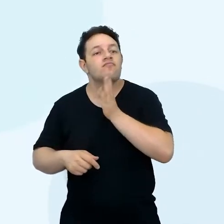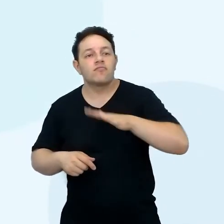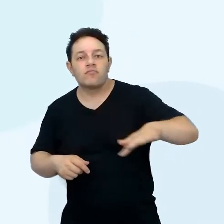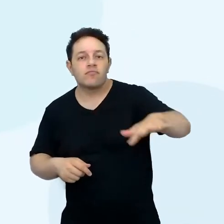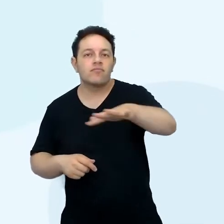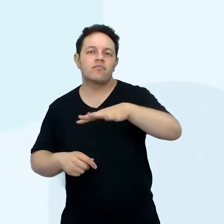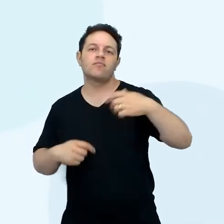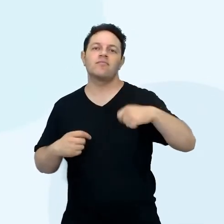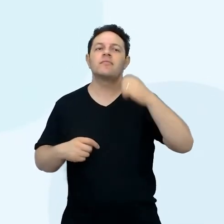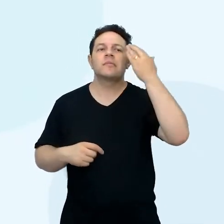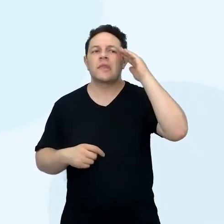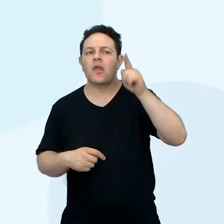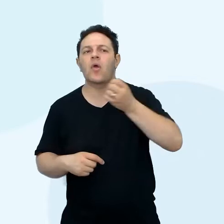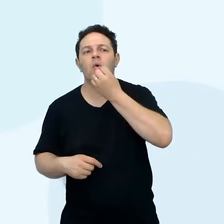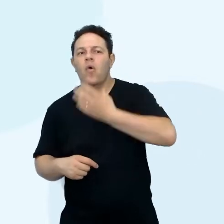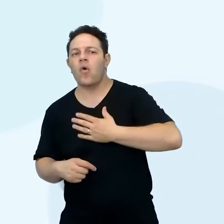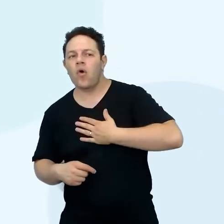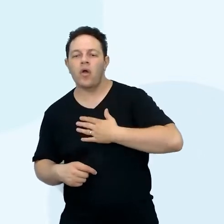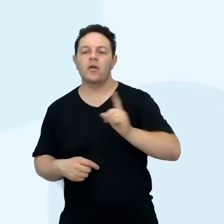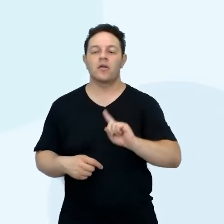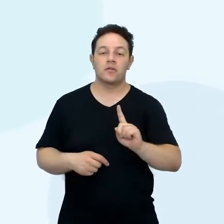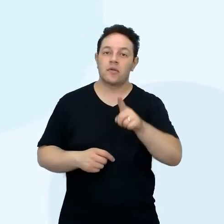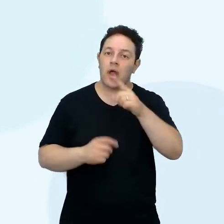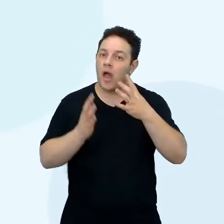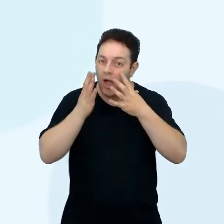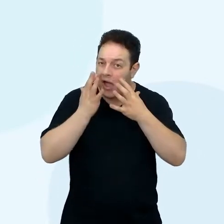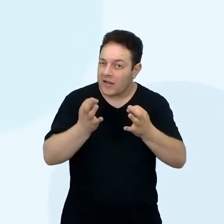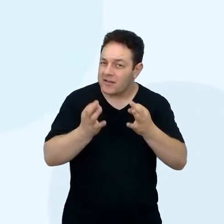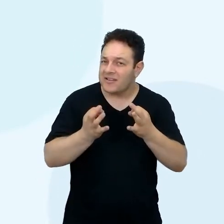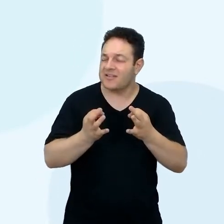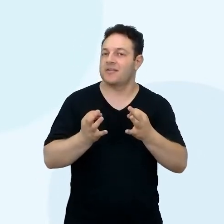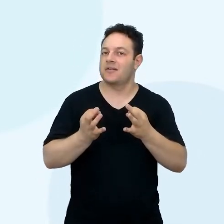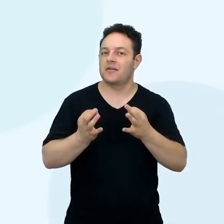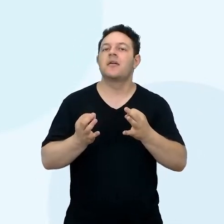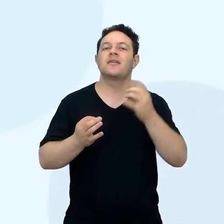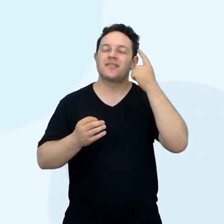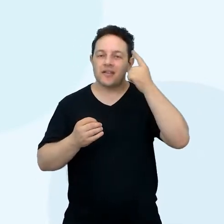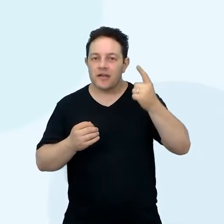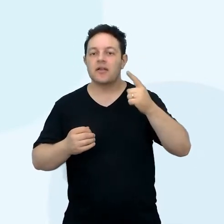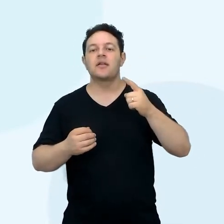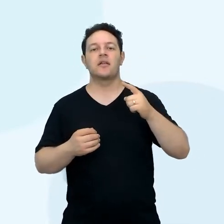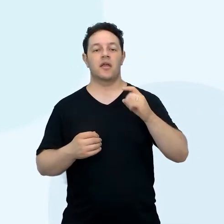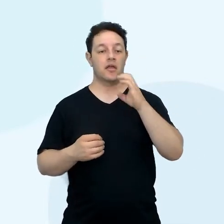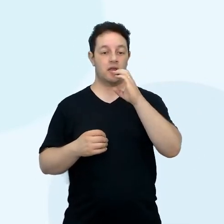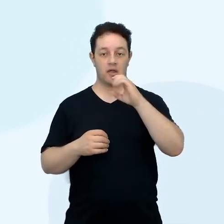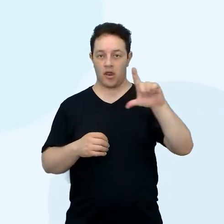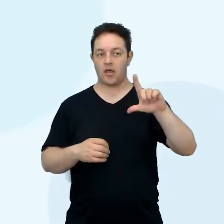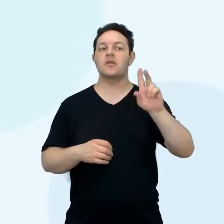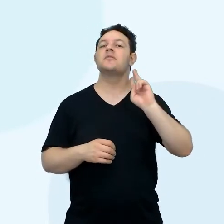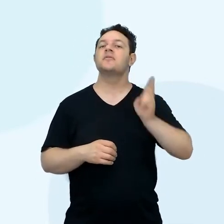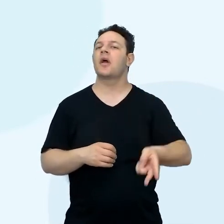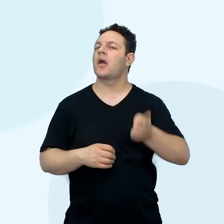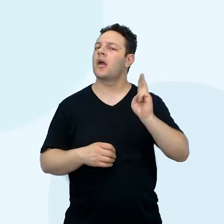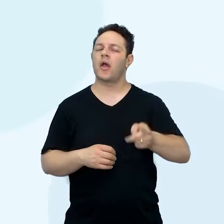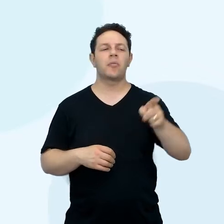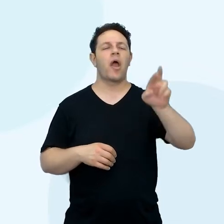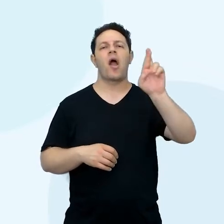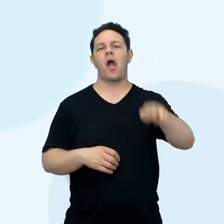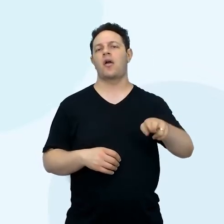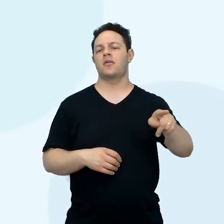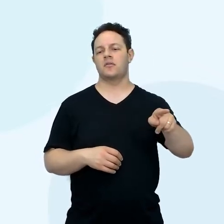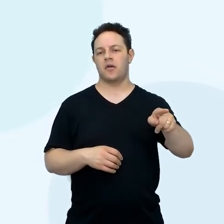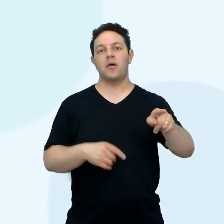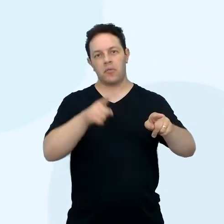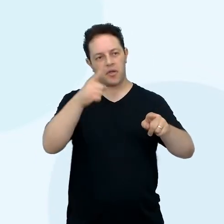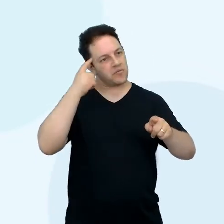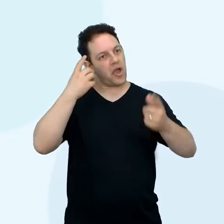arredores, conheça o que o povo gosta, esteja sempre atento, né? Tem aquela máxima que diz que o cliente sempre tem razão. Tá? Não estou querendo dizer que